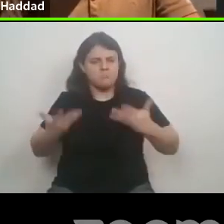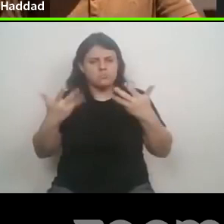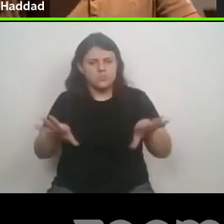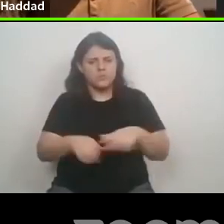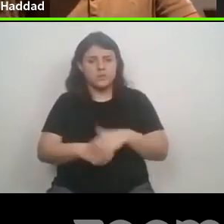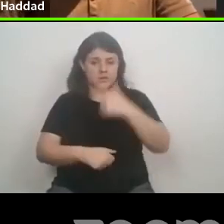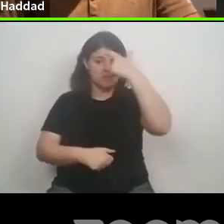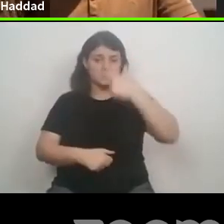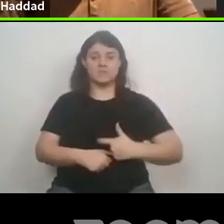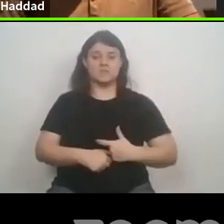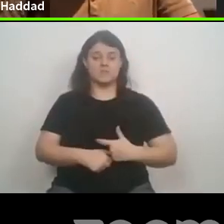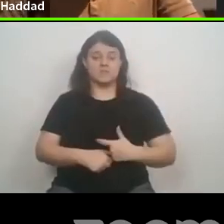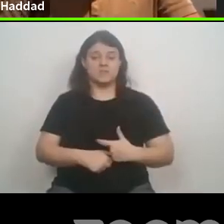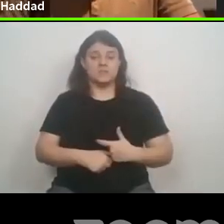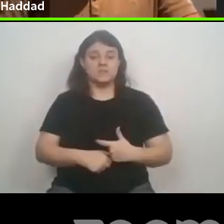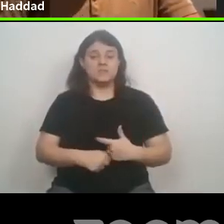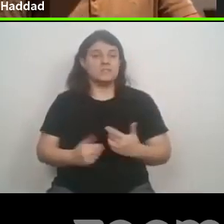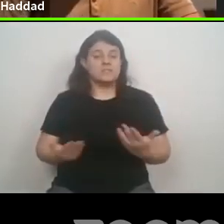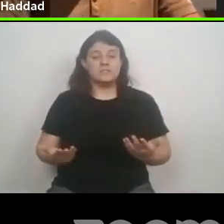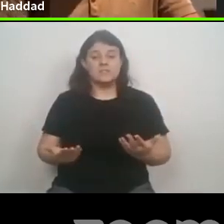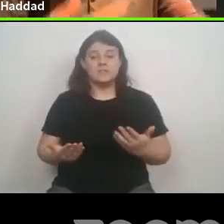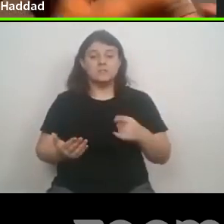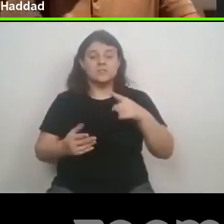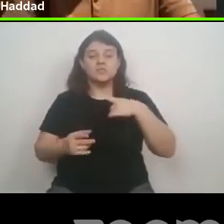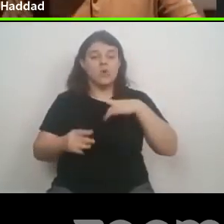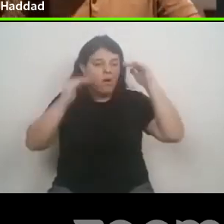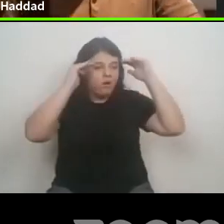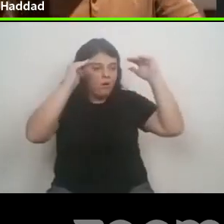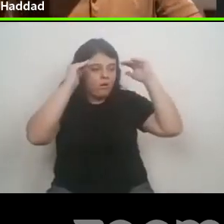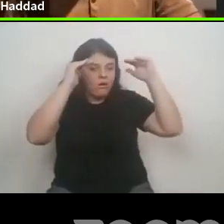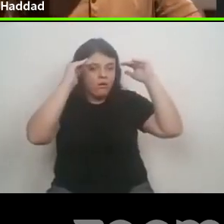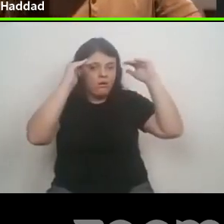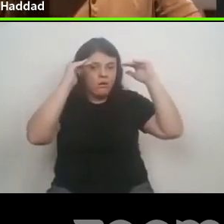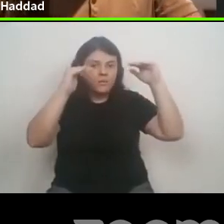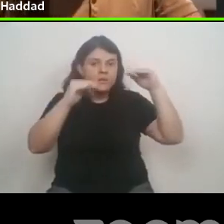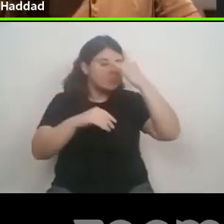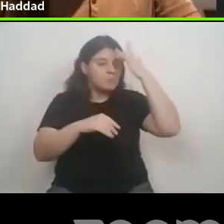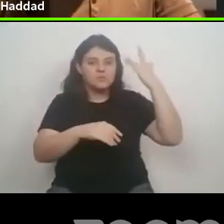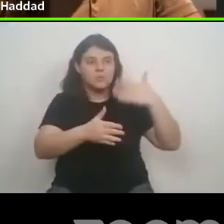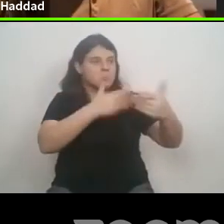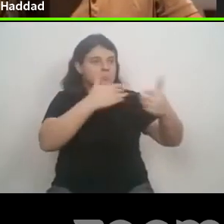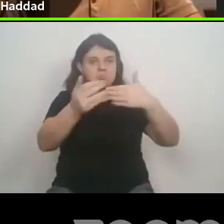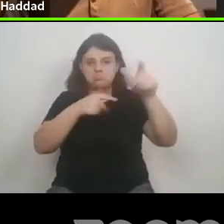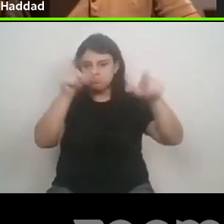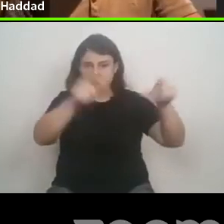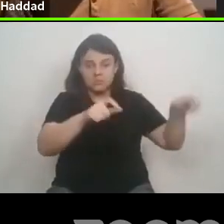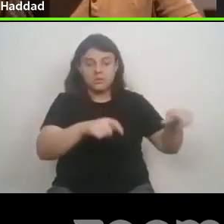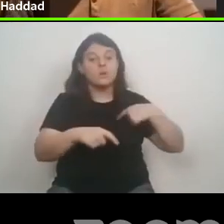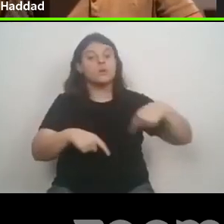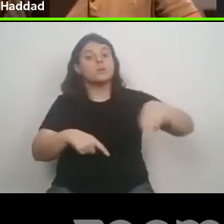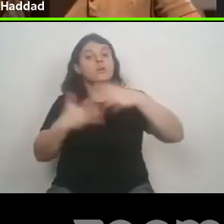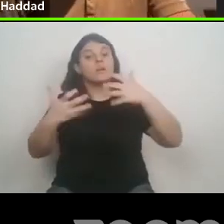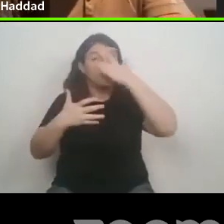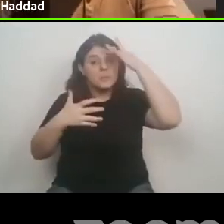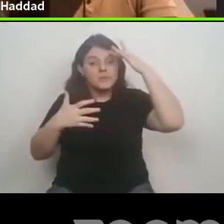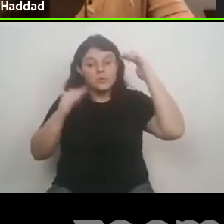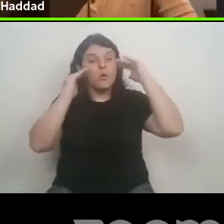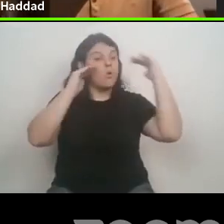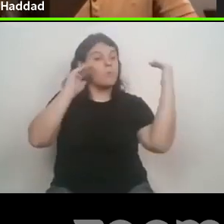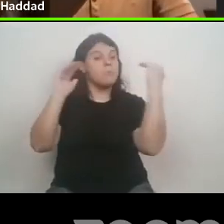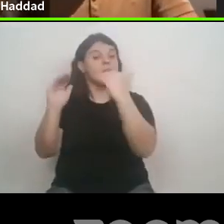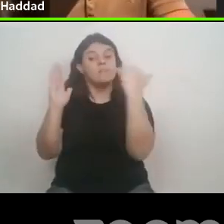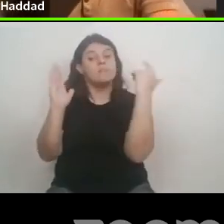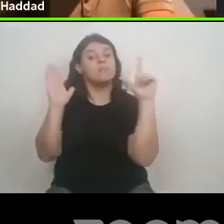cidadãos que obedecem ao arbítrio de quem quer que seja. Nós queremos cidadãos obedientes à